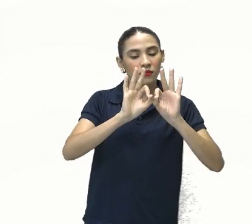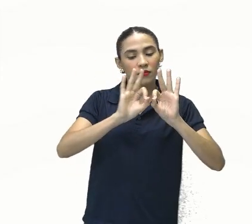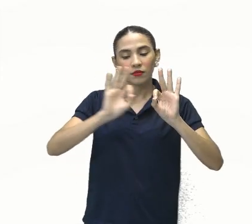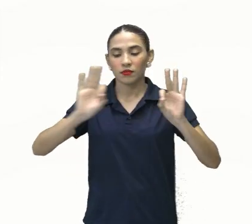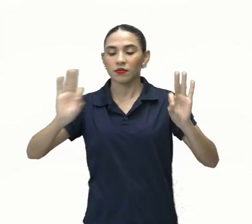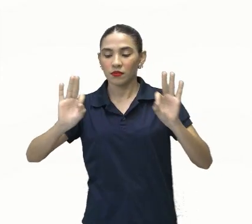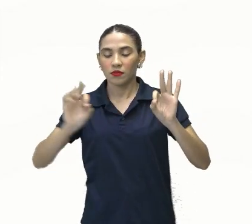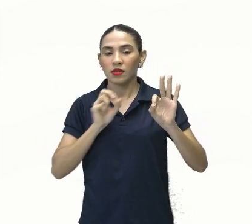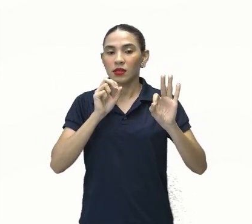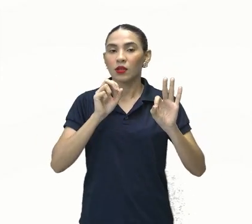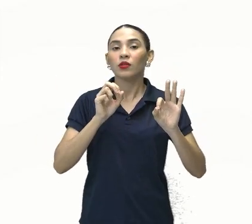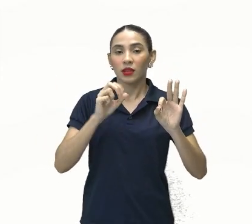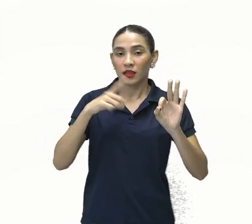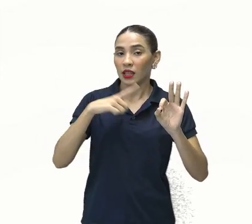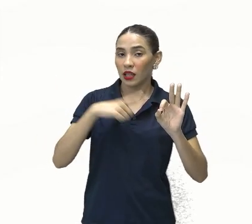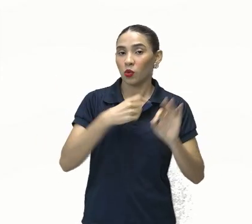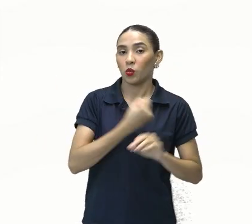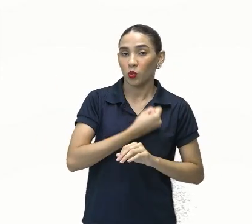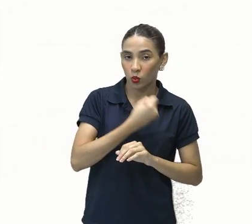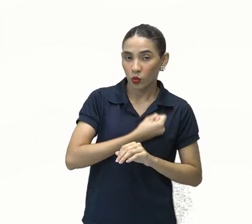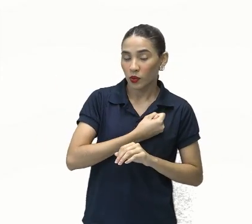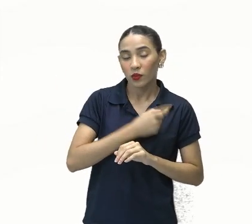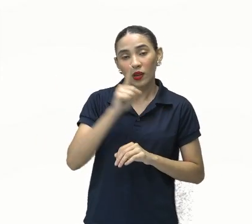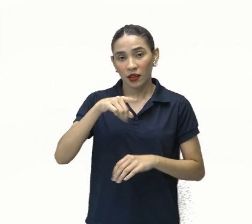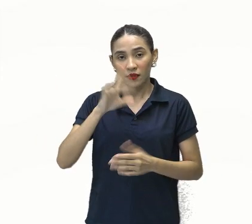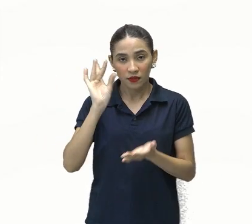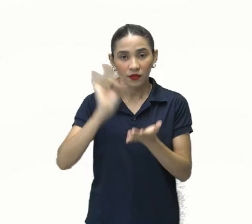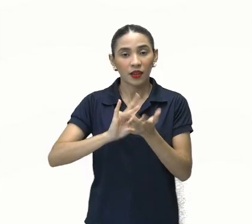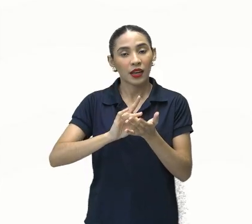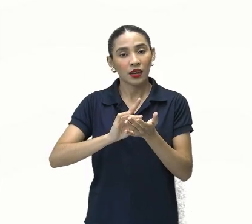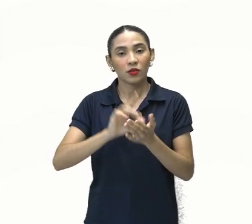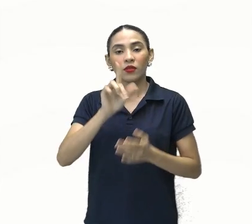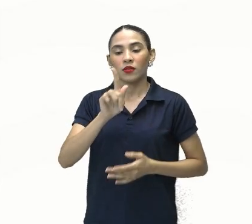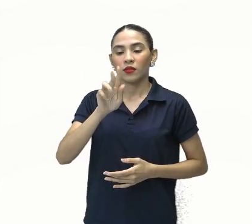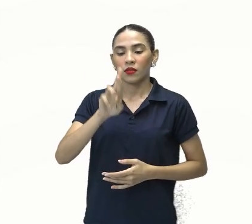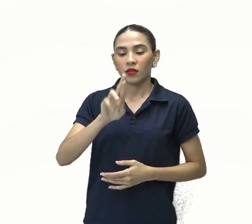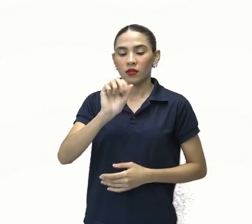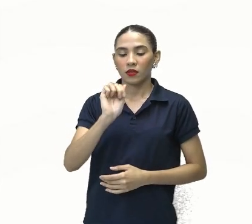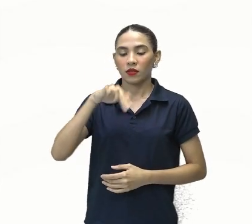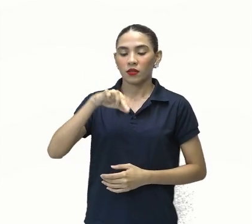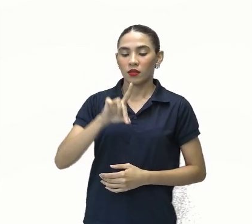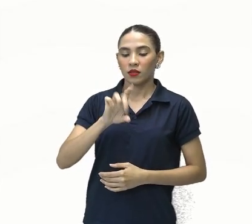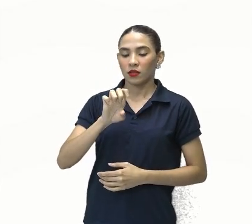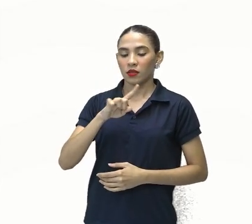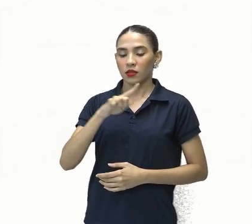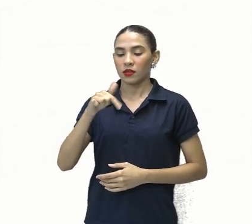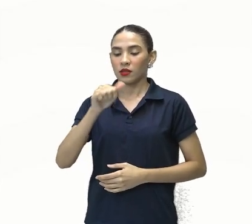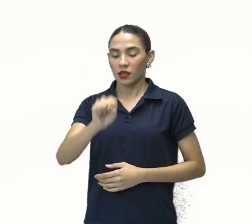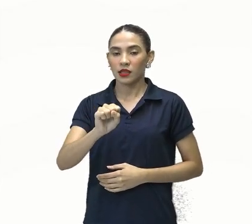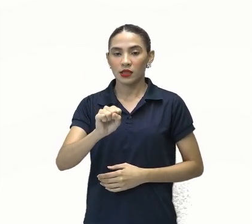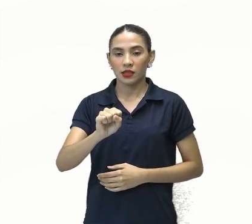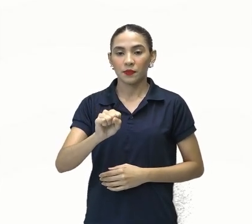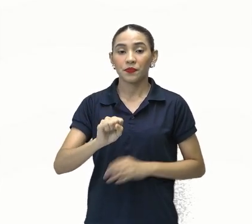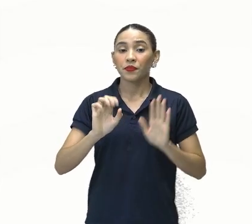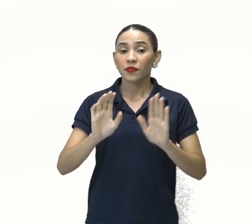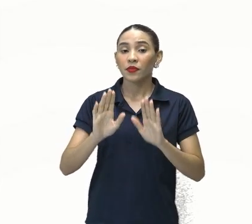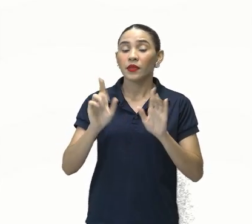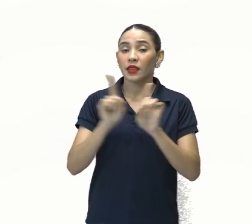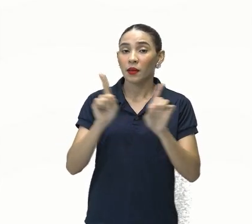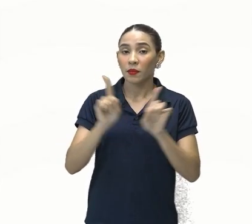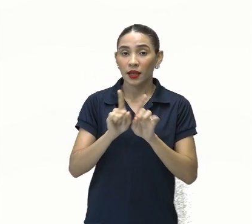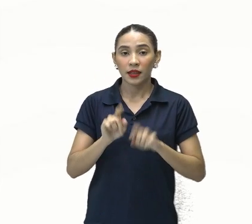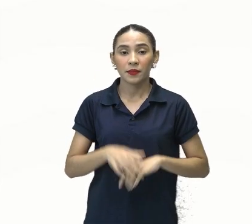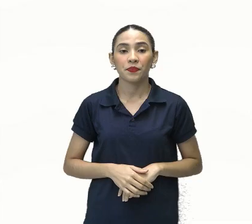se consegue ali ter um número, é exatamente uma grandeza. E quando a gente